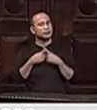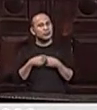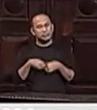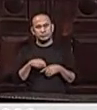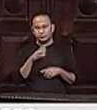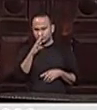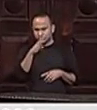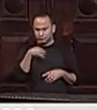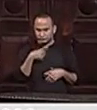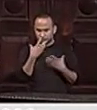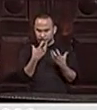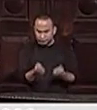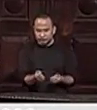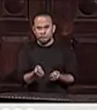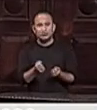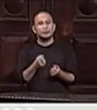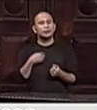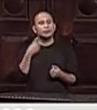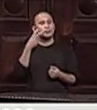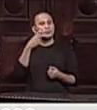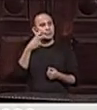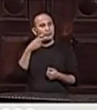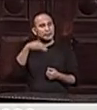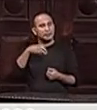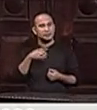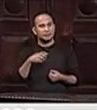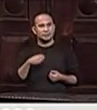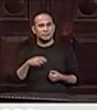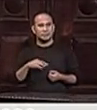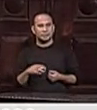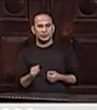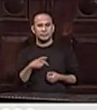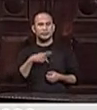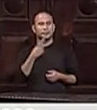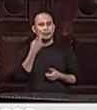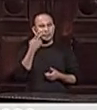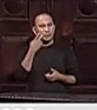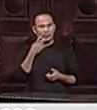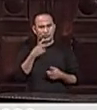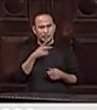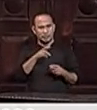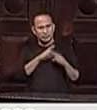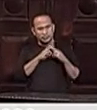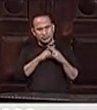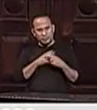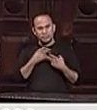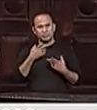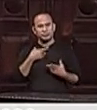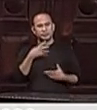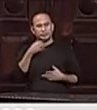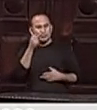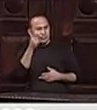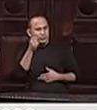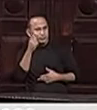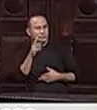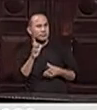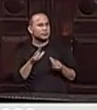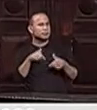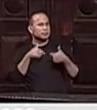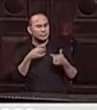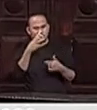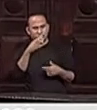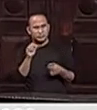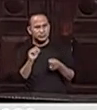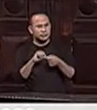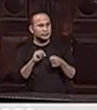vereadores de Mesquita tenham a responsabilidade de estarem atentos aos temas aqui trazidos e utilizarem as suas prerrogativas de fiscalizadores